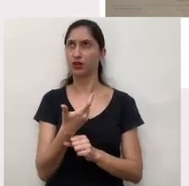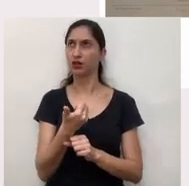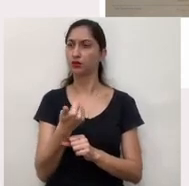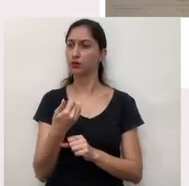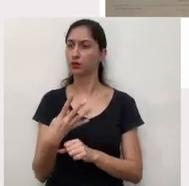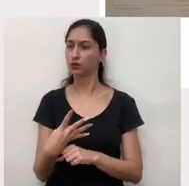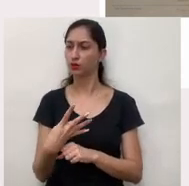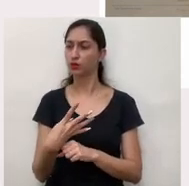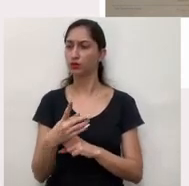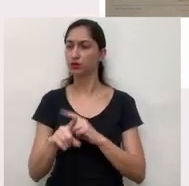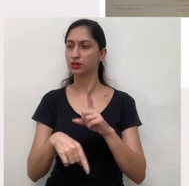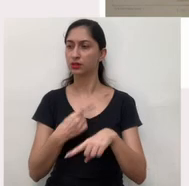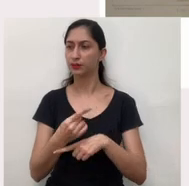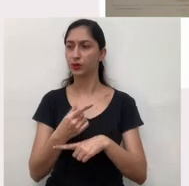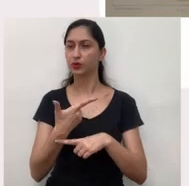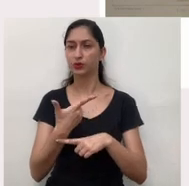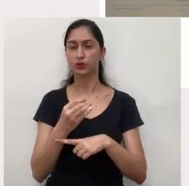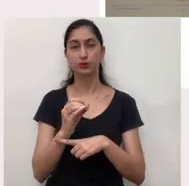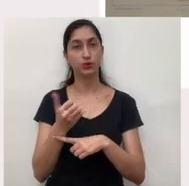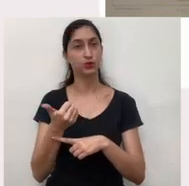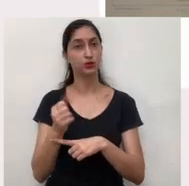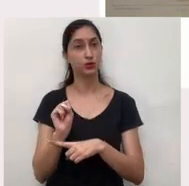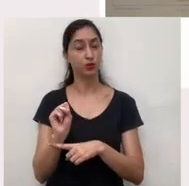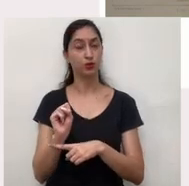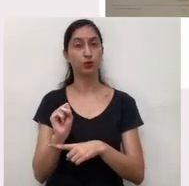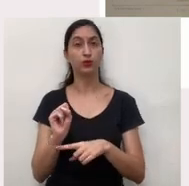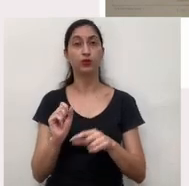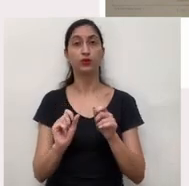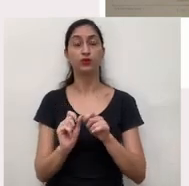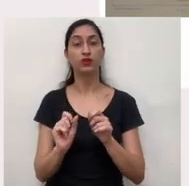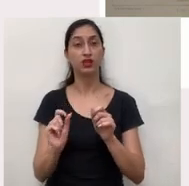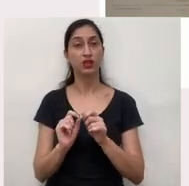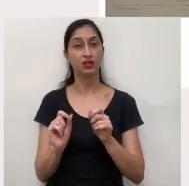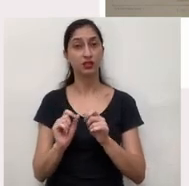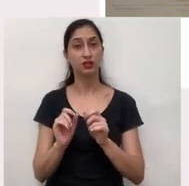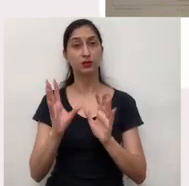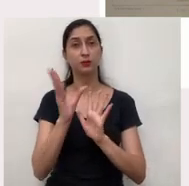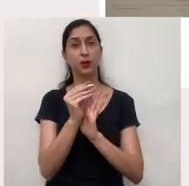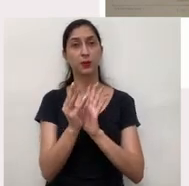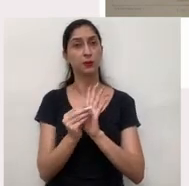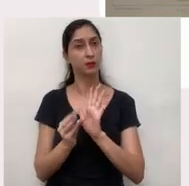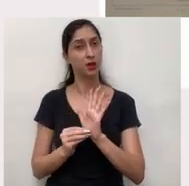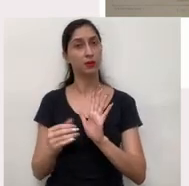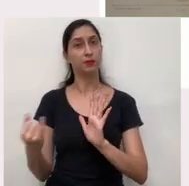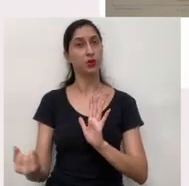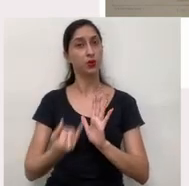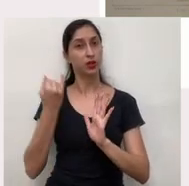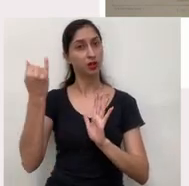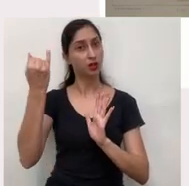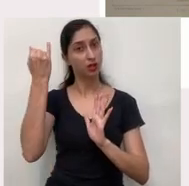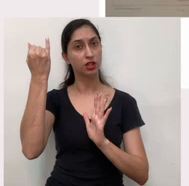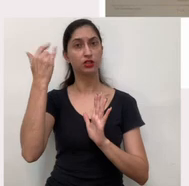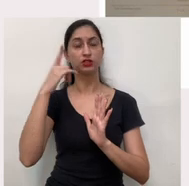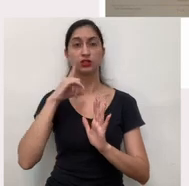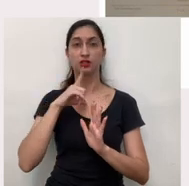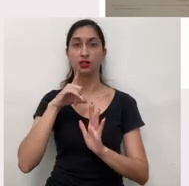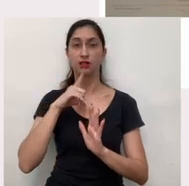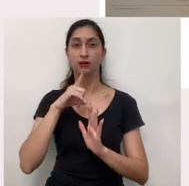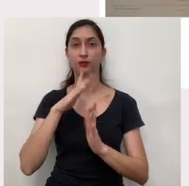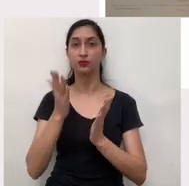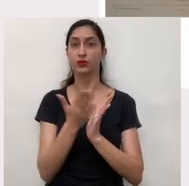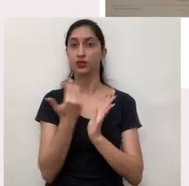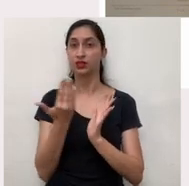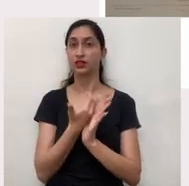2018 que Priscila Farias e Marcos Braga fizeram uma compilação importante, que é um livro que se chama